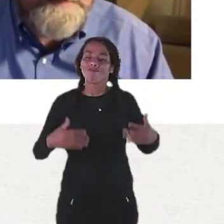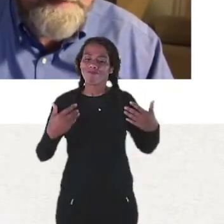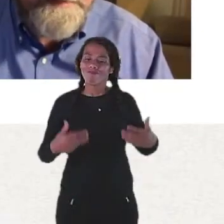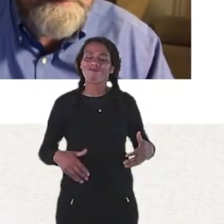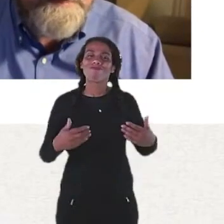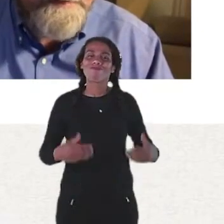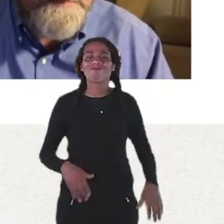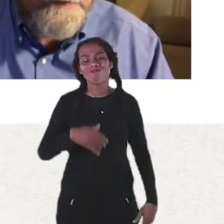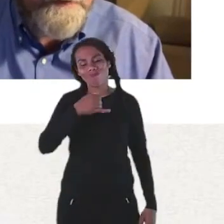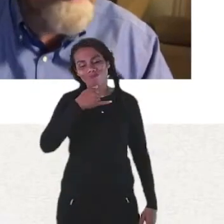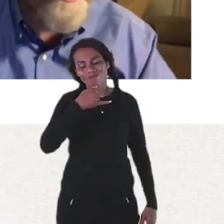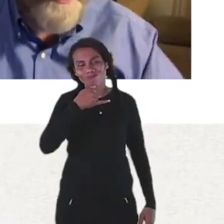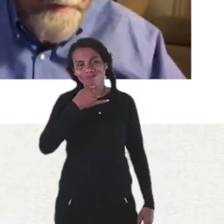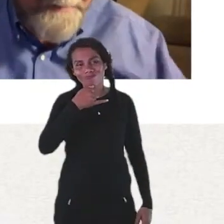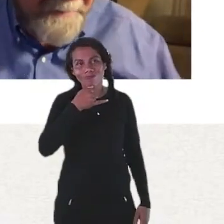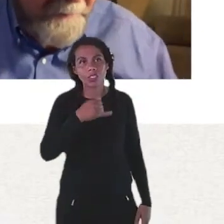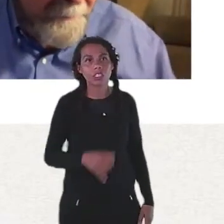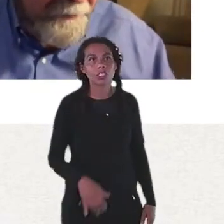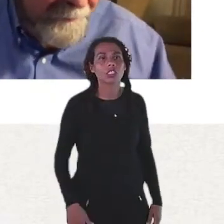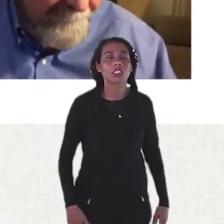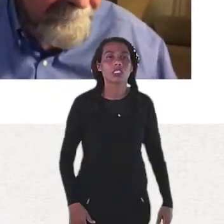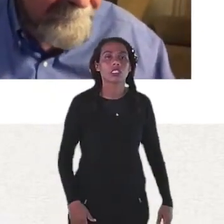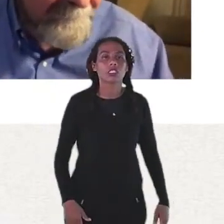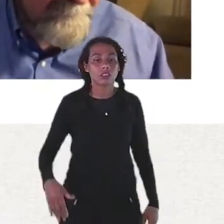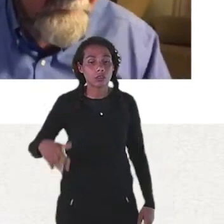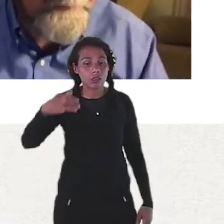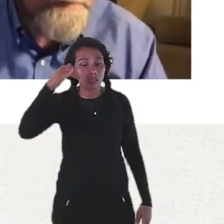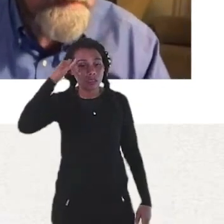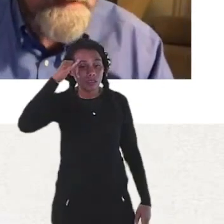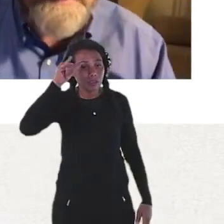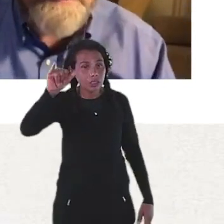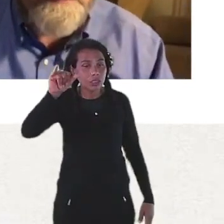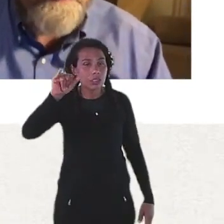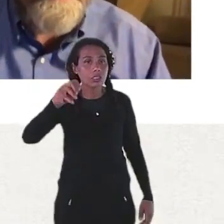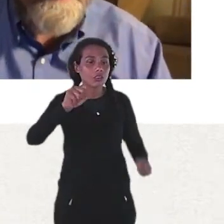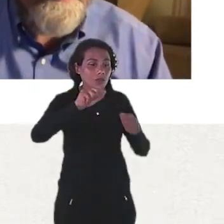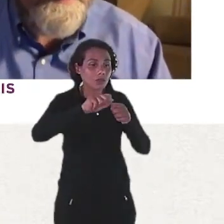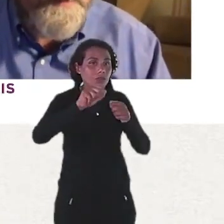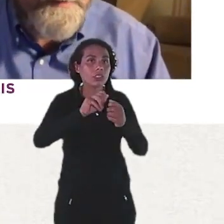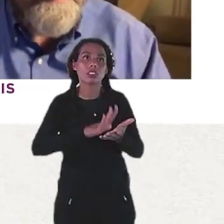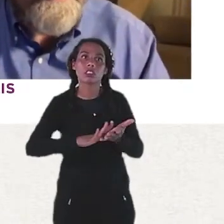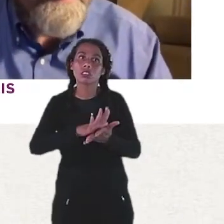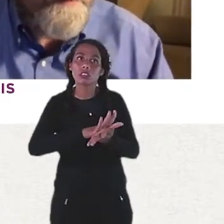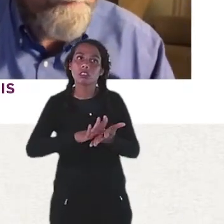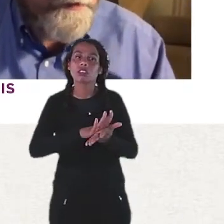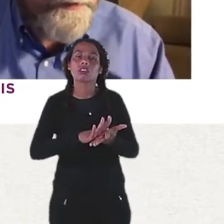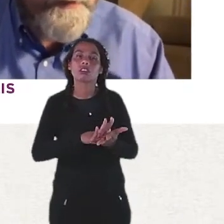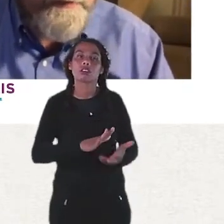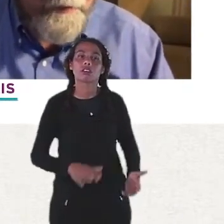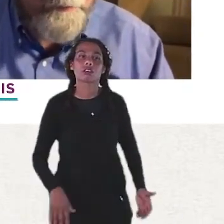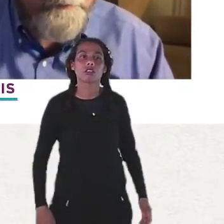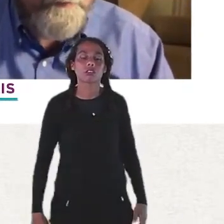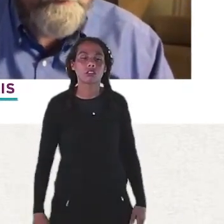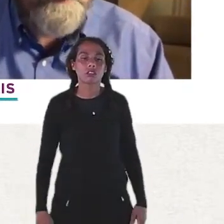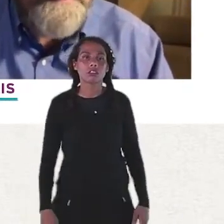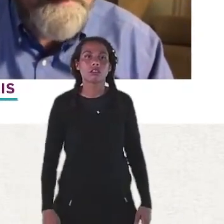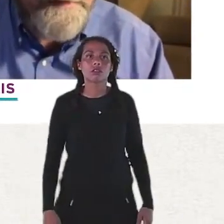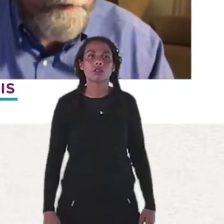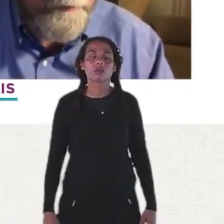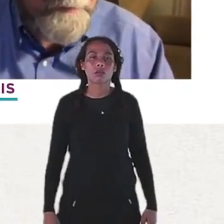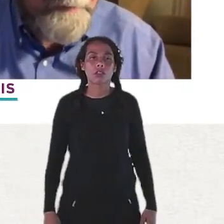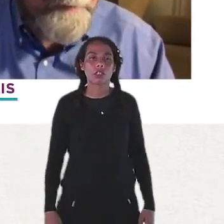feito para evitar que a terceira onda, que nós já estamos, né? Aliás, eu devo dizer para você que eu me considero agora